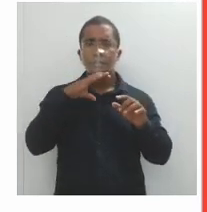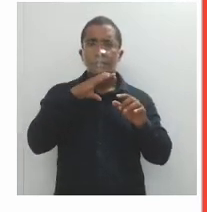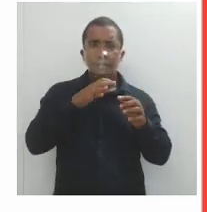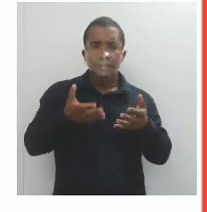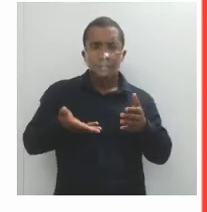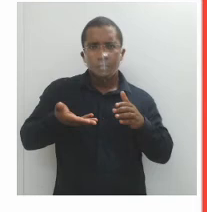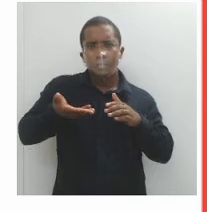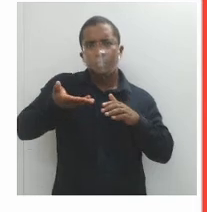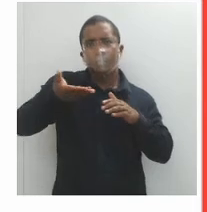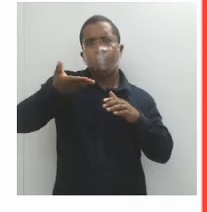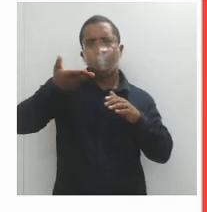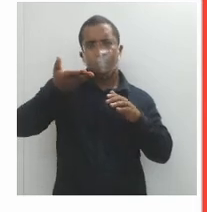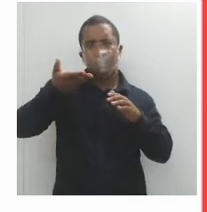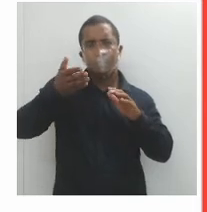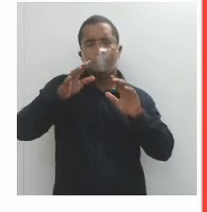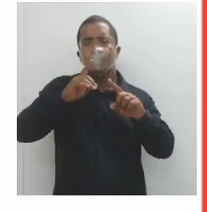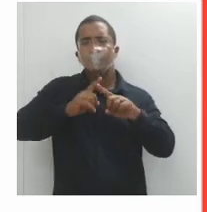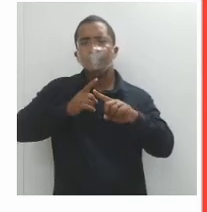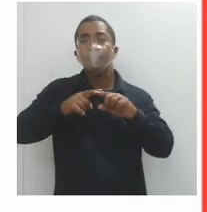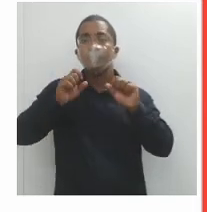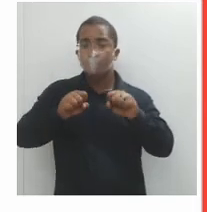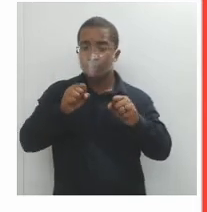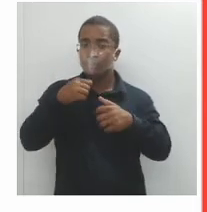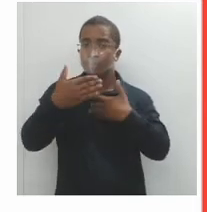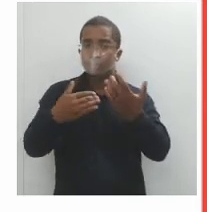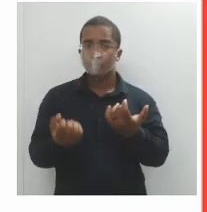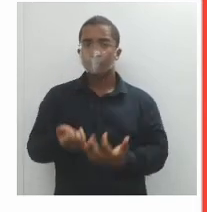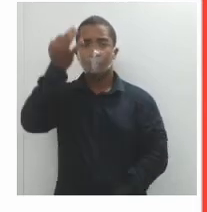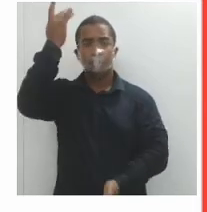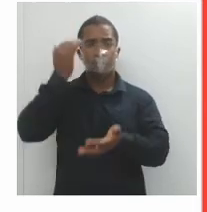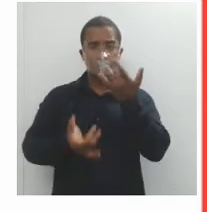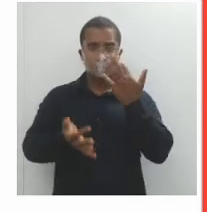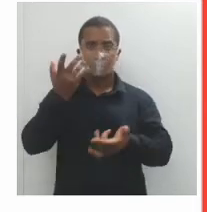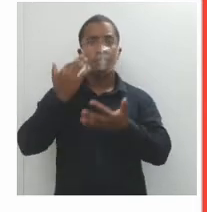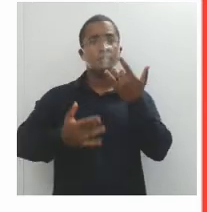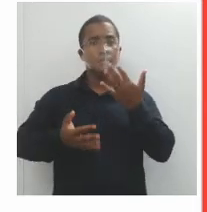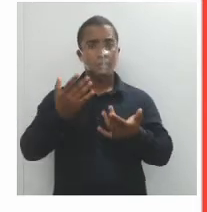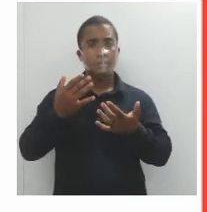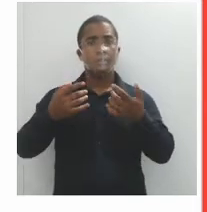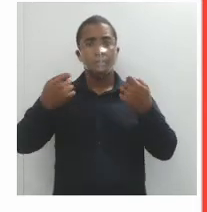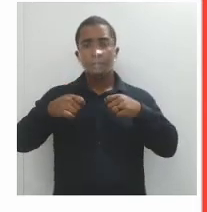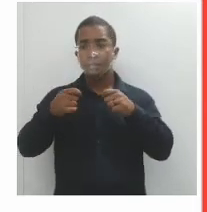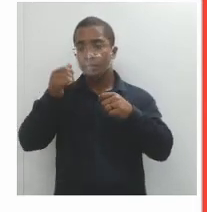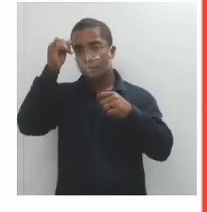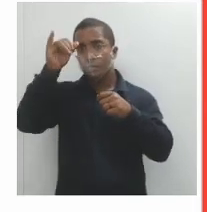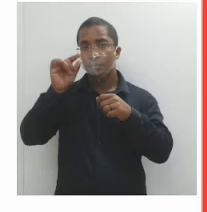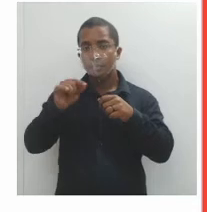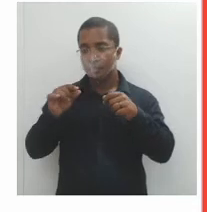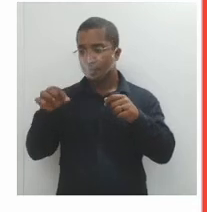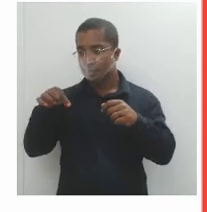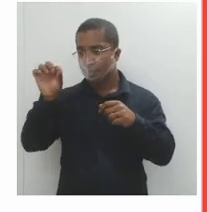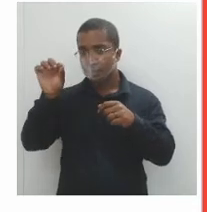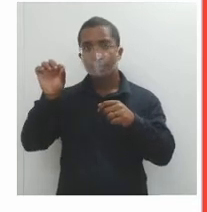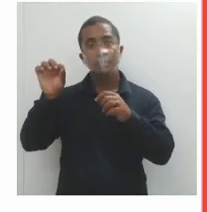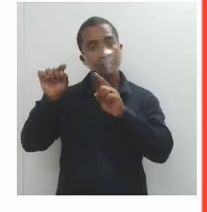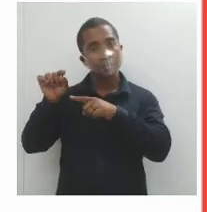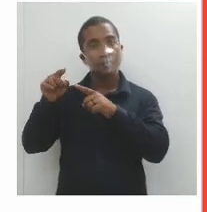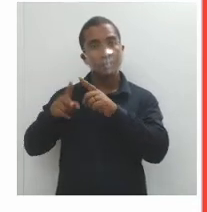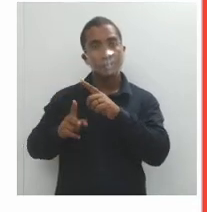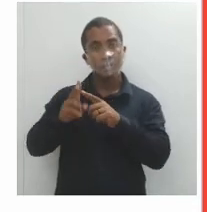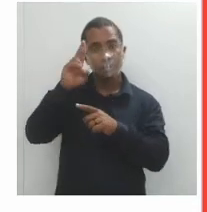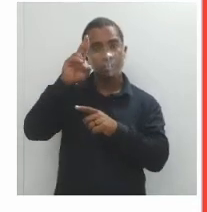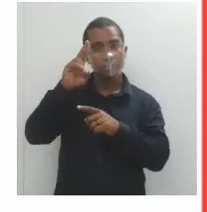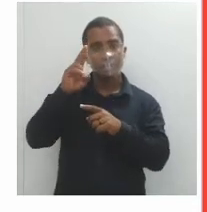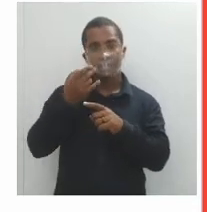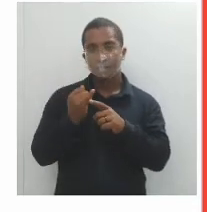elétrica, pode ocasionar incêndios que seriam evitados instalando-se fusíveis e disjuntores que interrompem essa